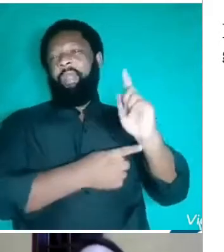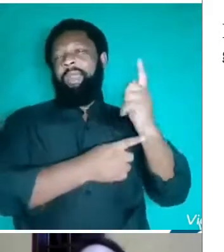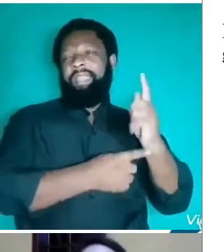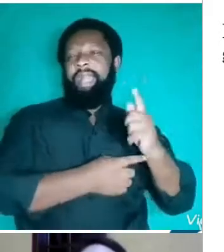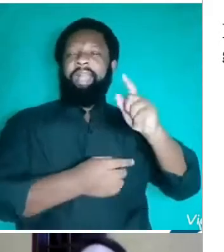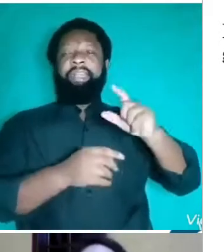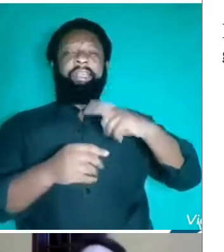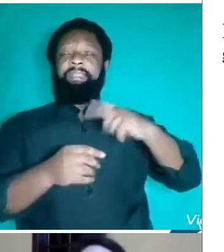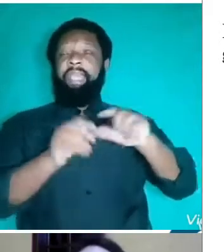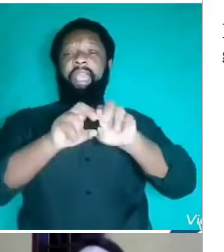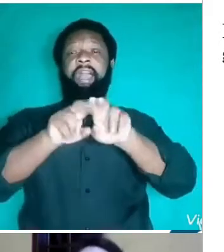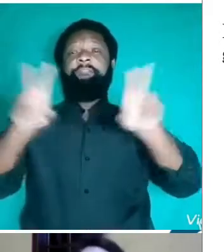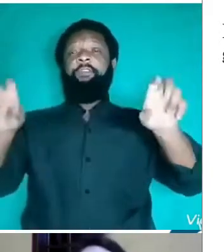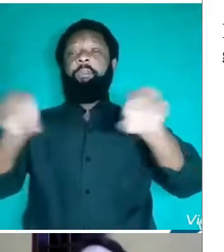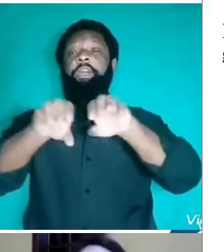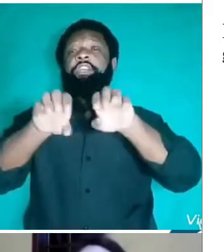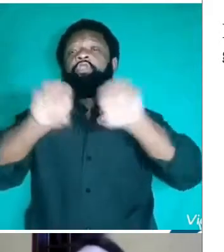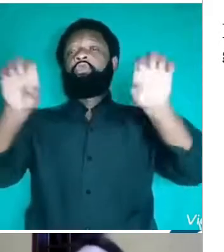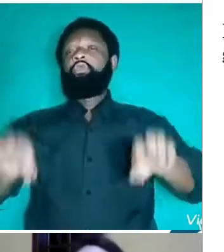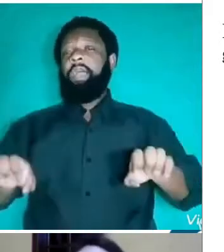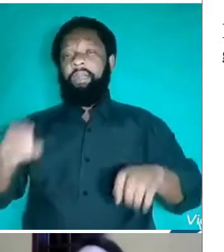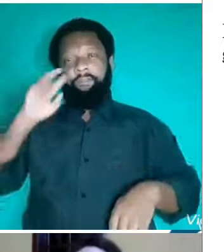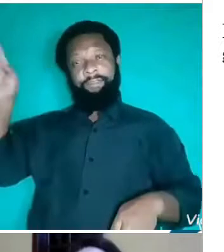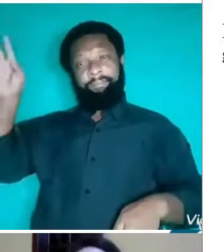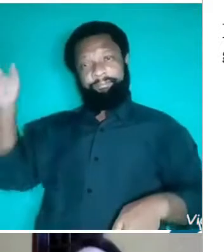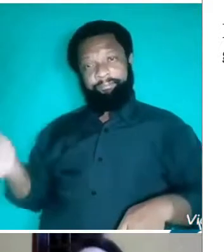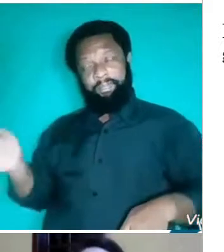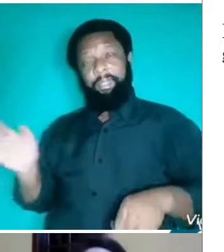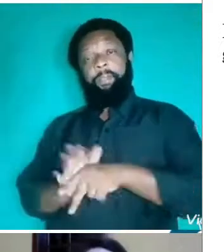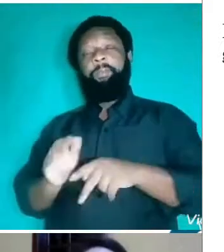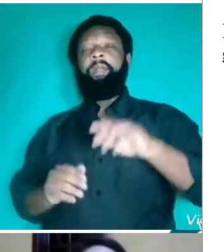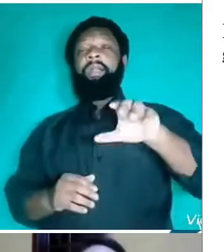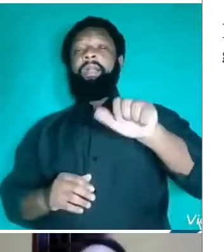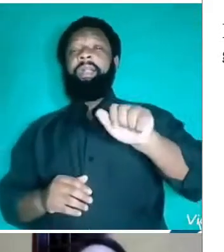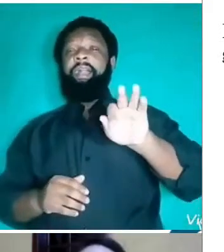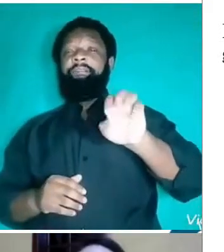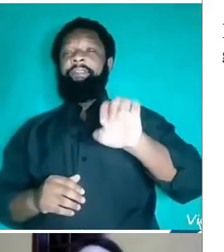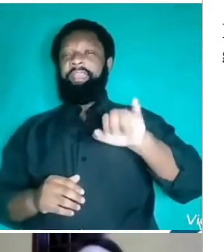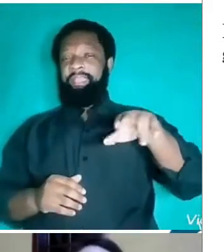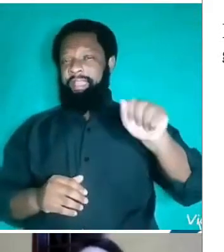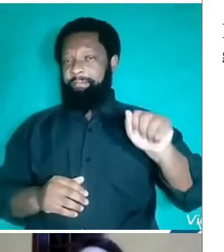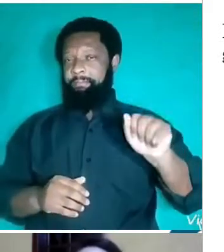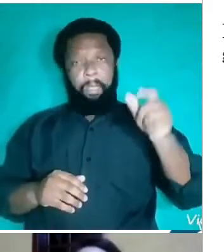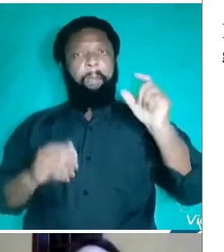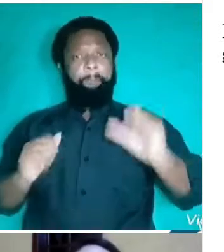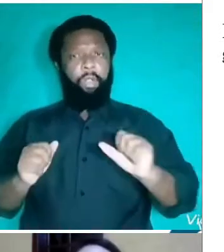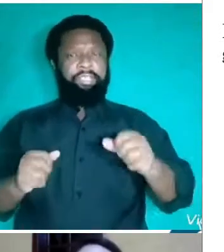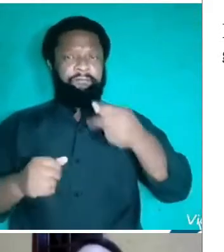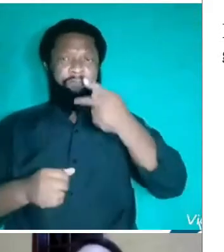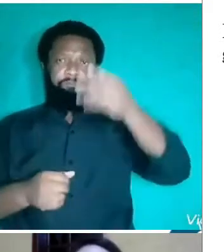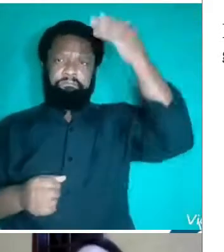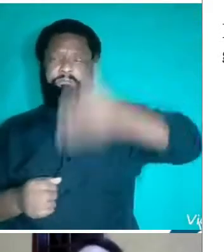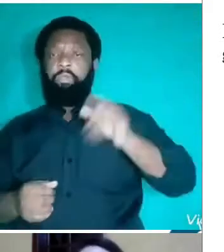etc., tem a seguinte fórmula estrutural. Então, vejam aí a fórmula estrutural da cafeína. Podemos afirmar corretamente